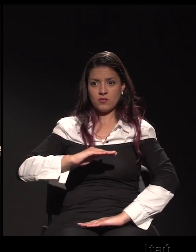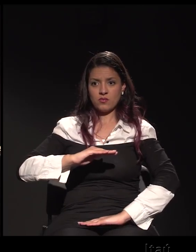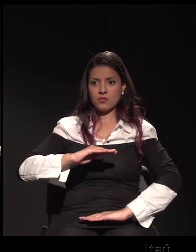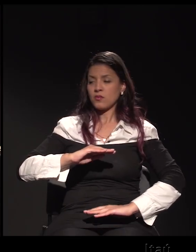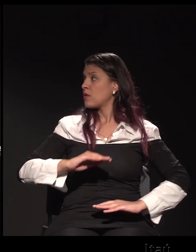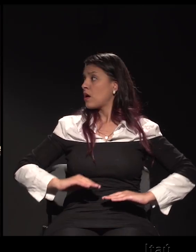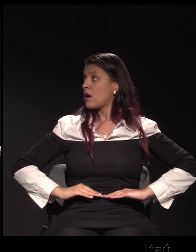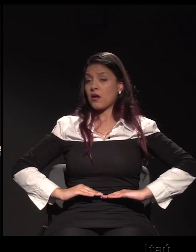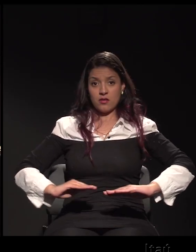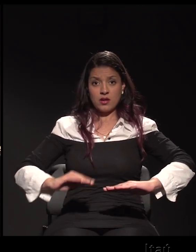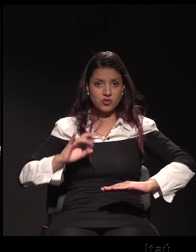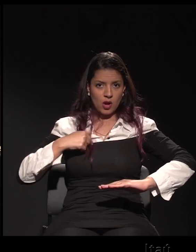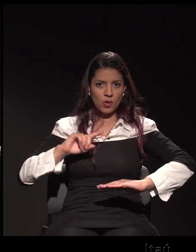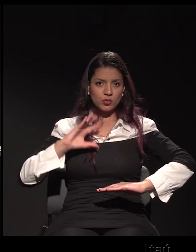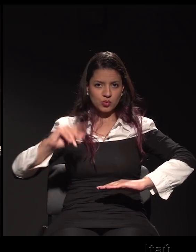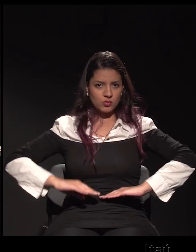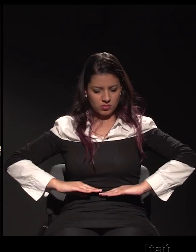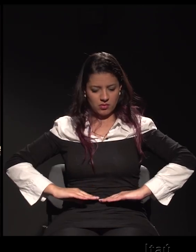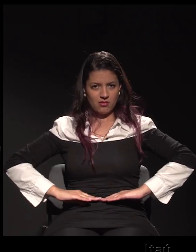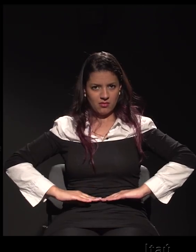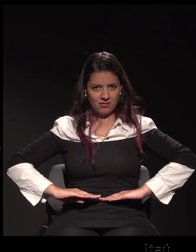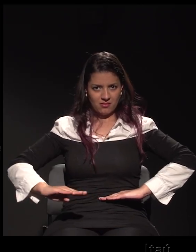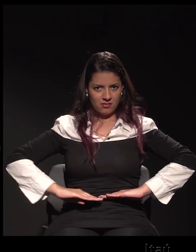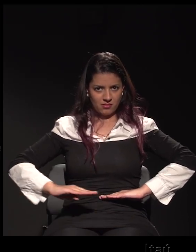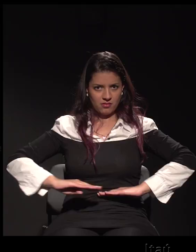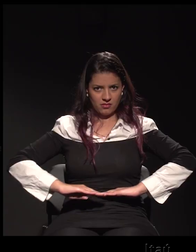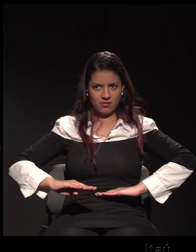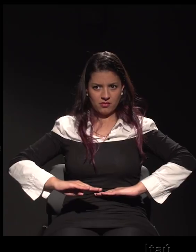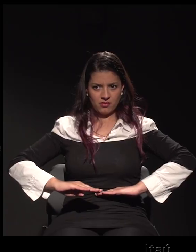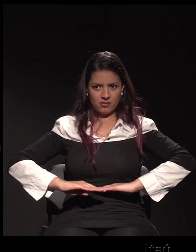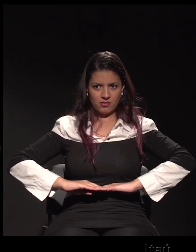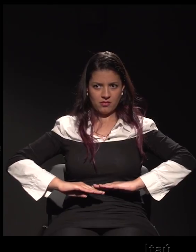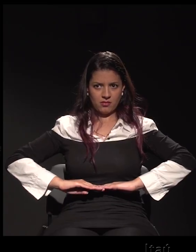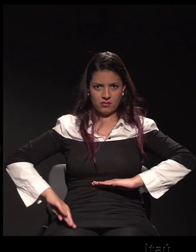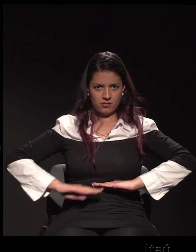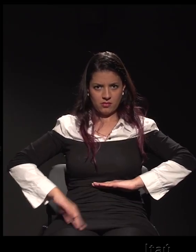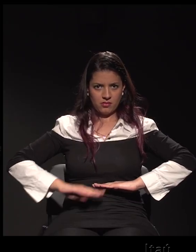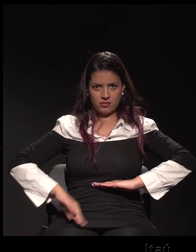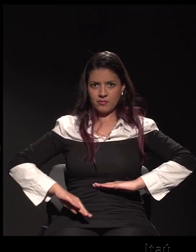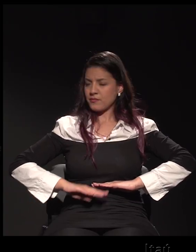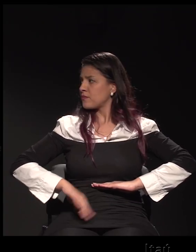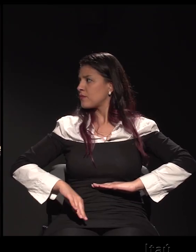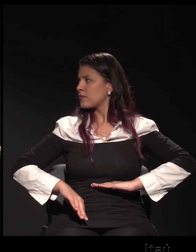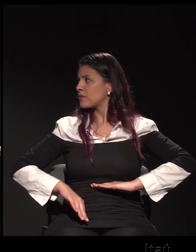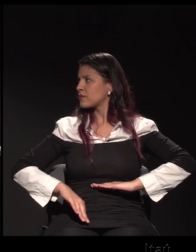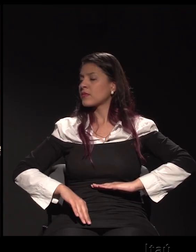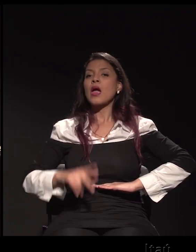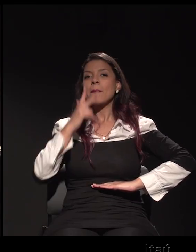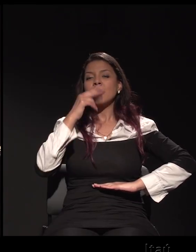eu, como vocês. Por exemplo. Vamos fazer o som mais grave que a gente puder?